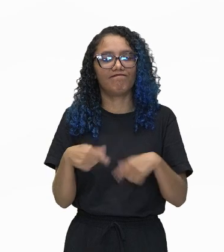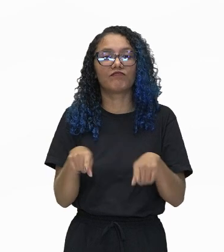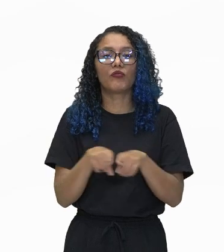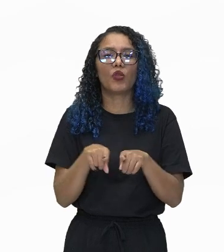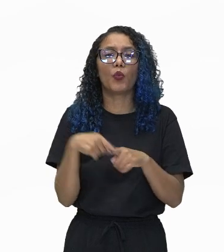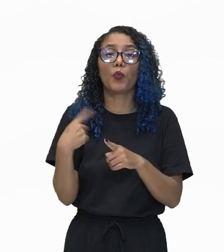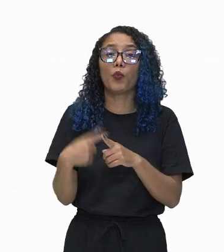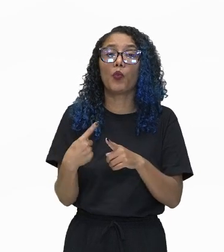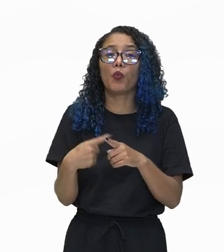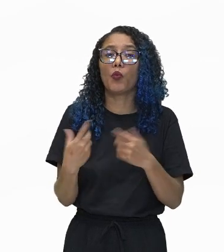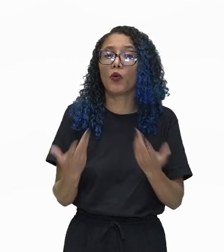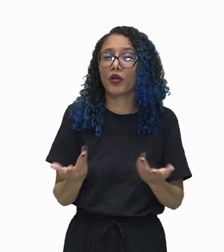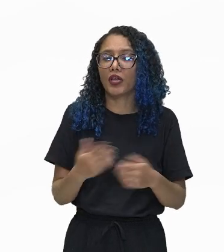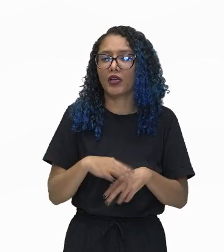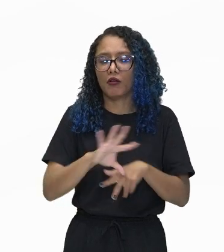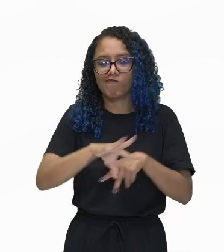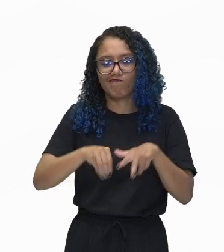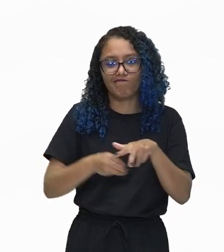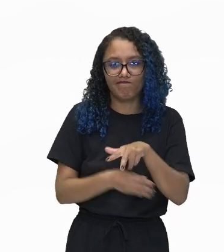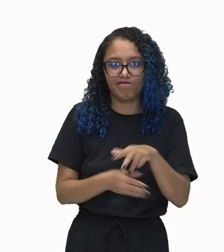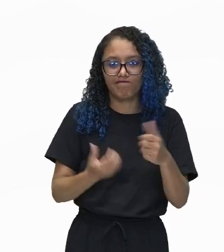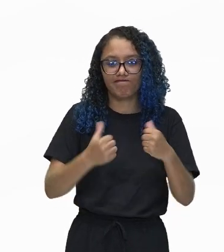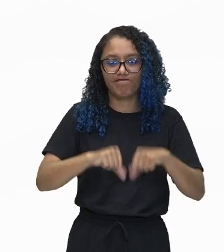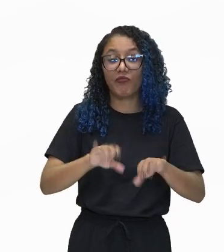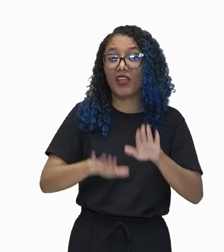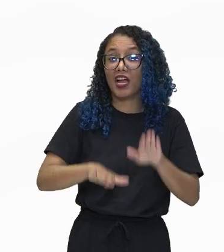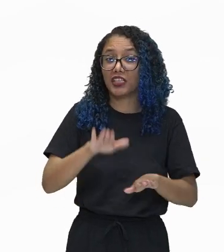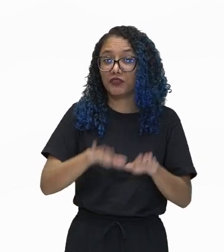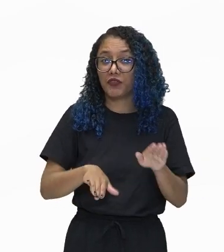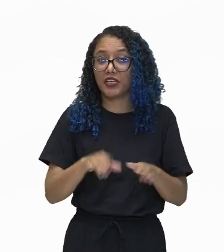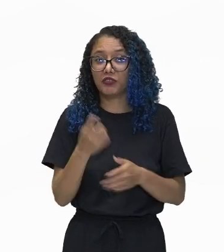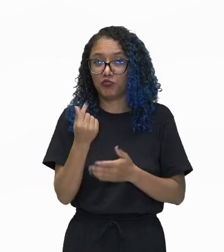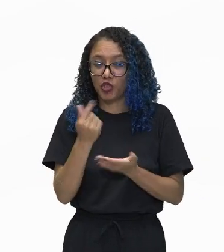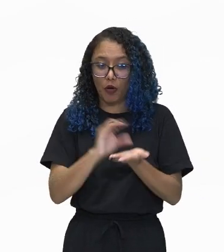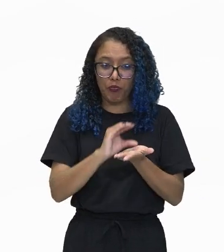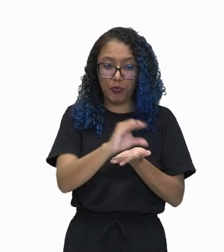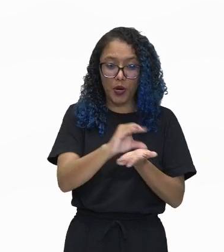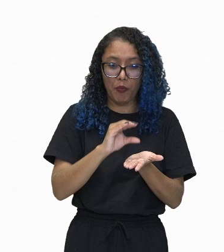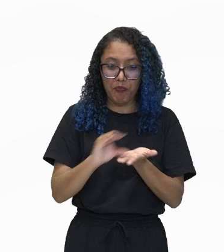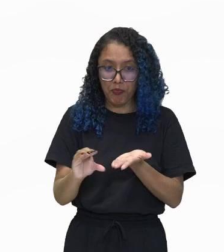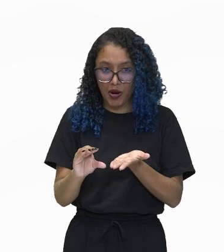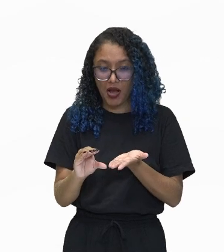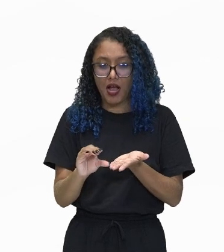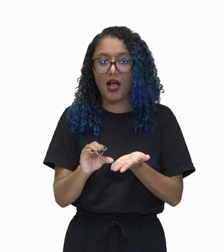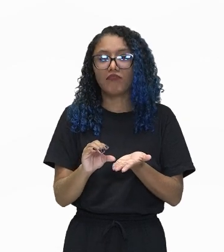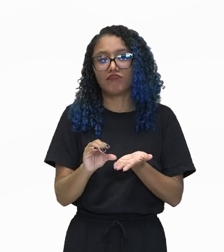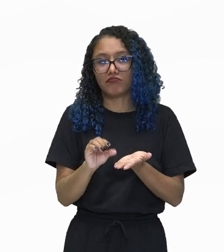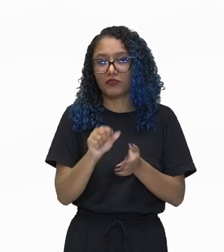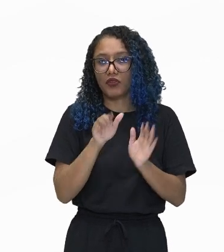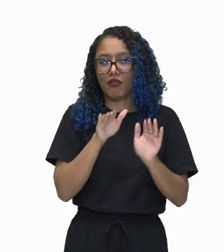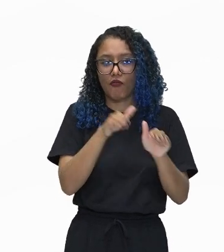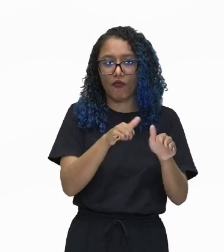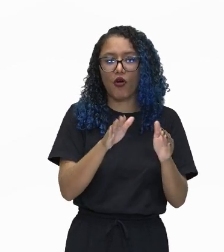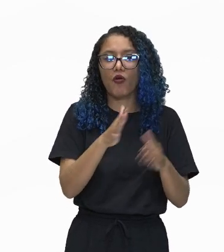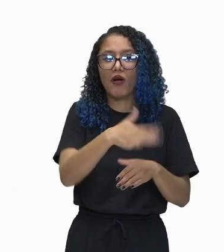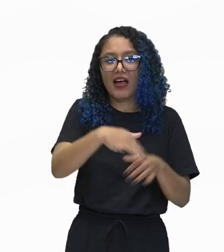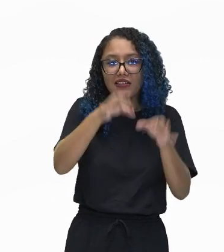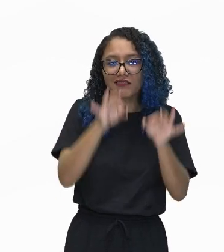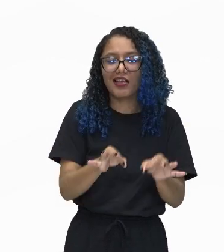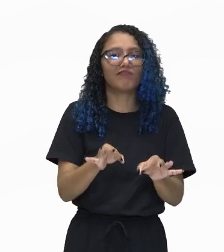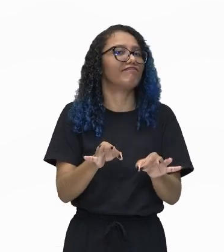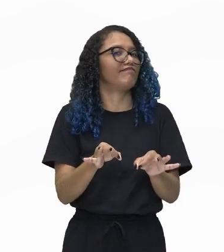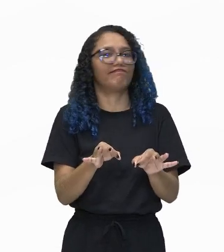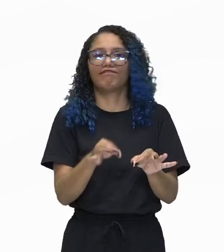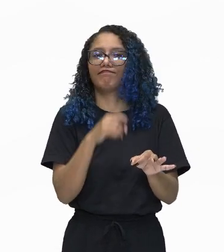a falência, a corrupção, os recursos públicos, muitas vezes não chegam, né, ao local que deveriam, e a população, então,